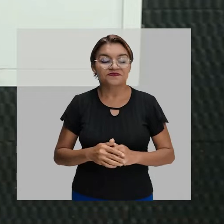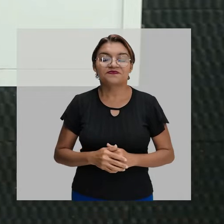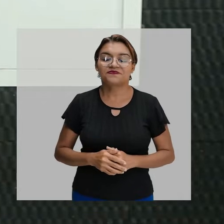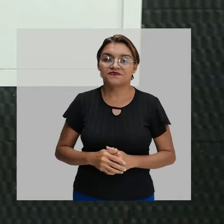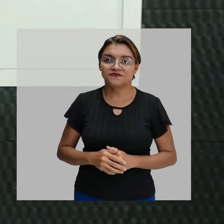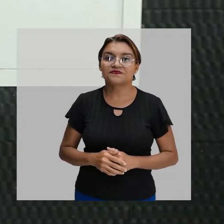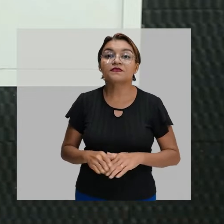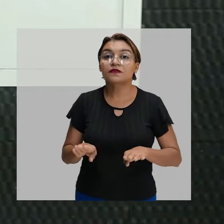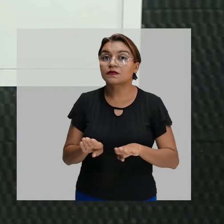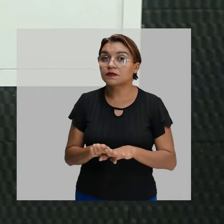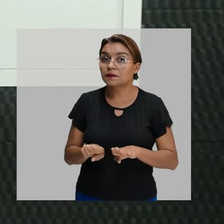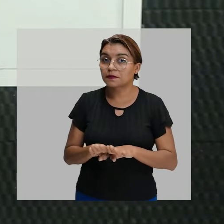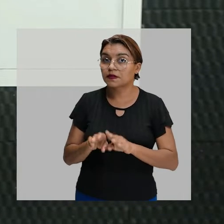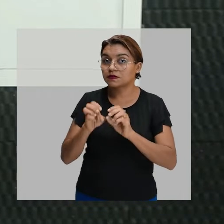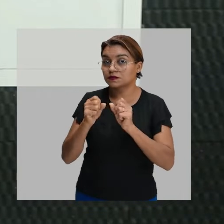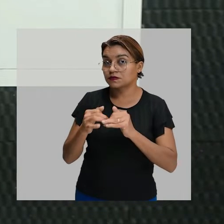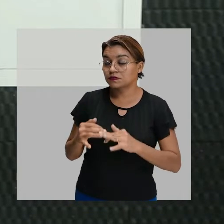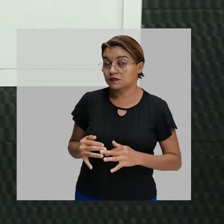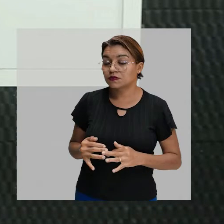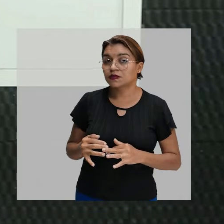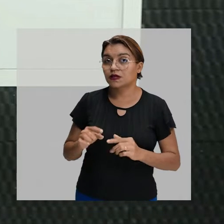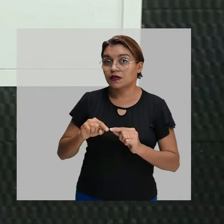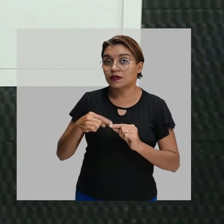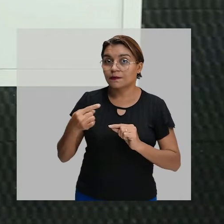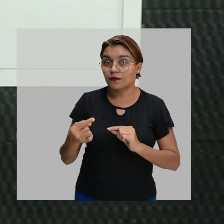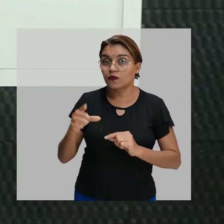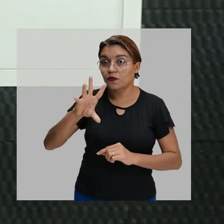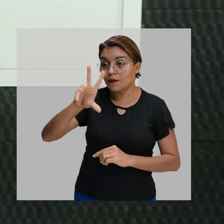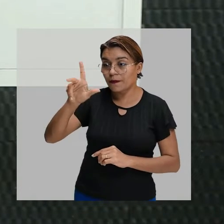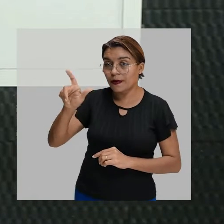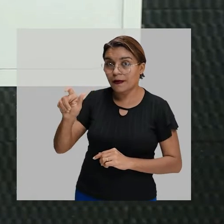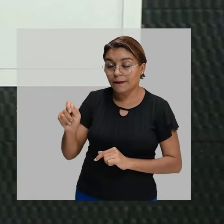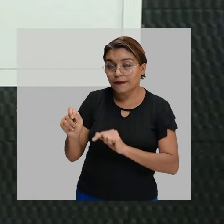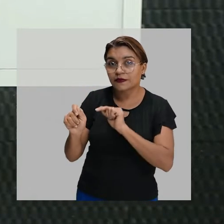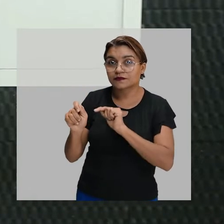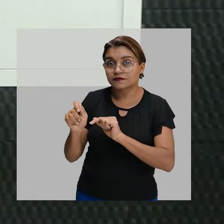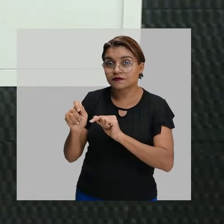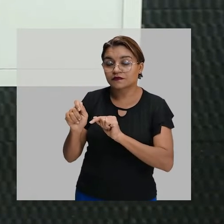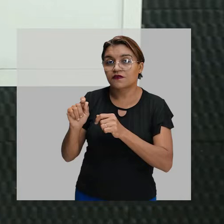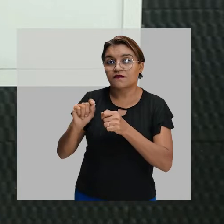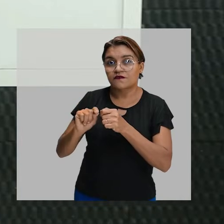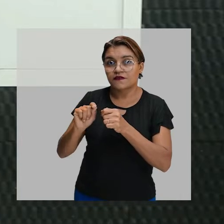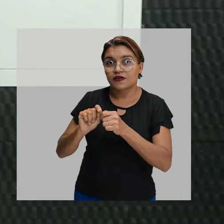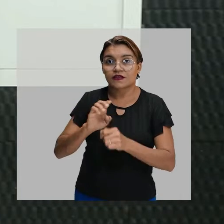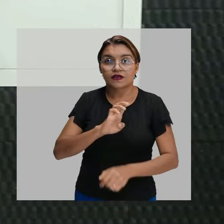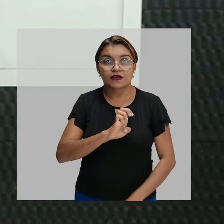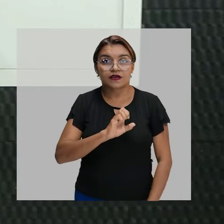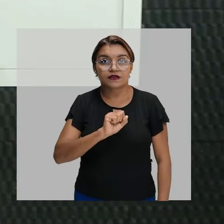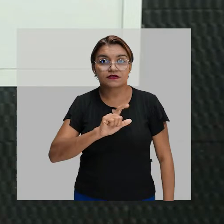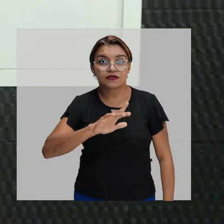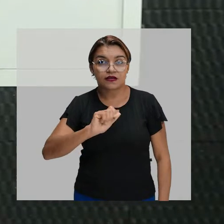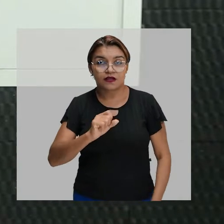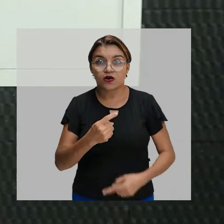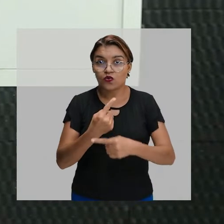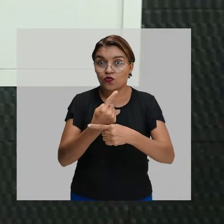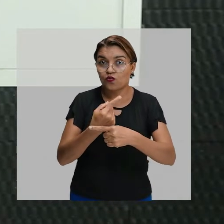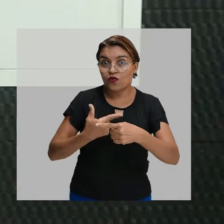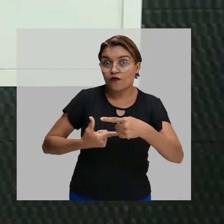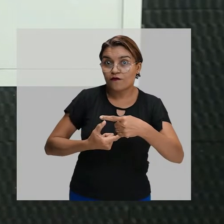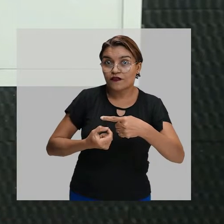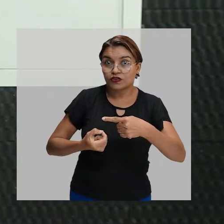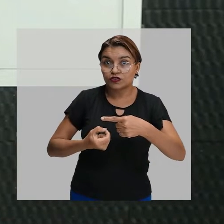beleza ele fala para mim que depois desse mesmo mapa ele foi feito agora na escala 1 para 20.000